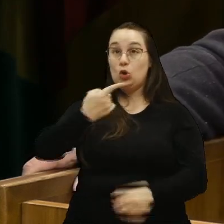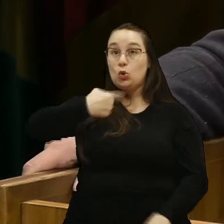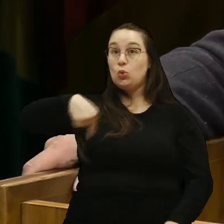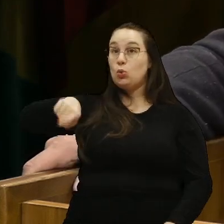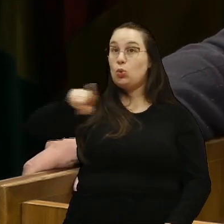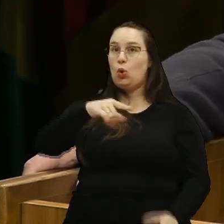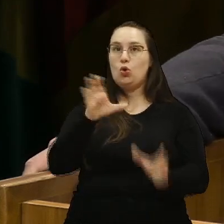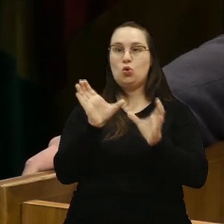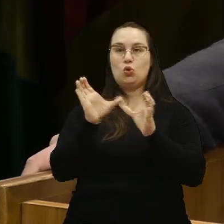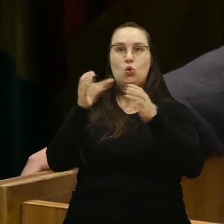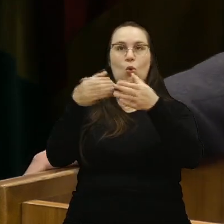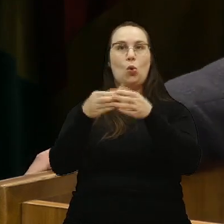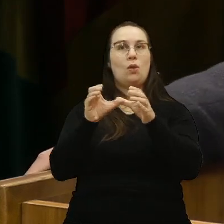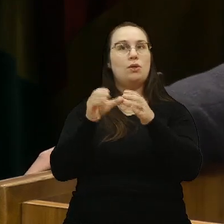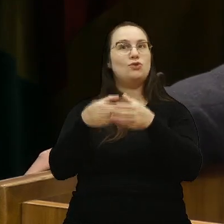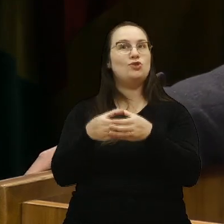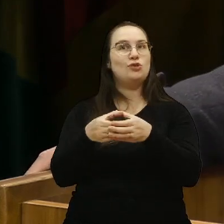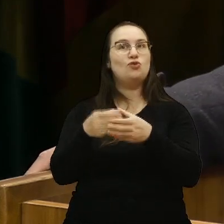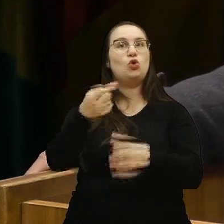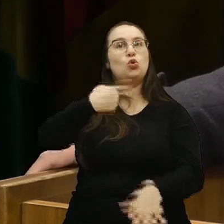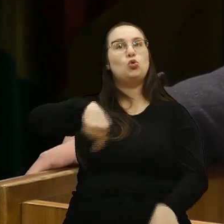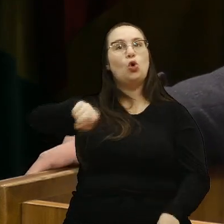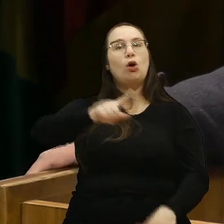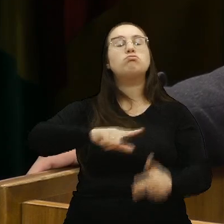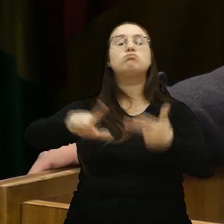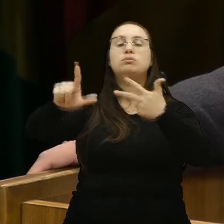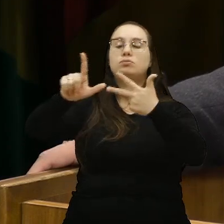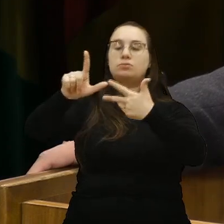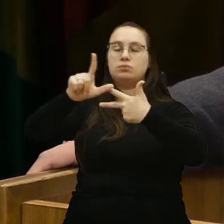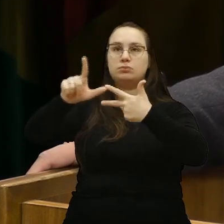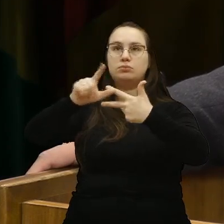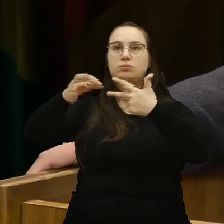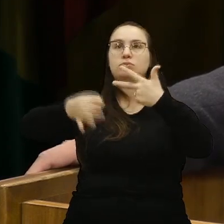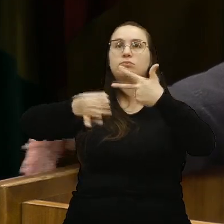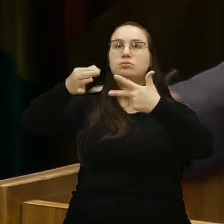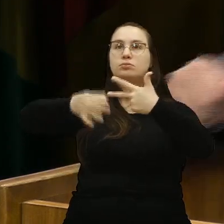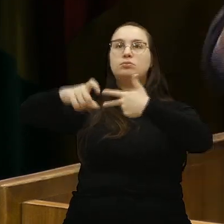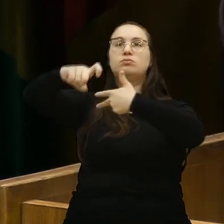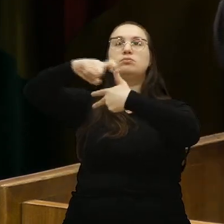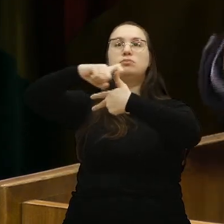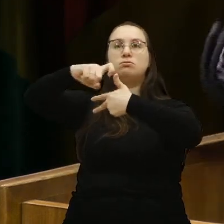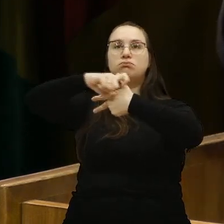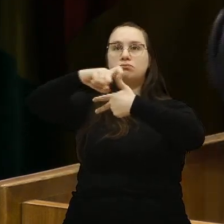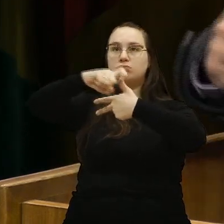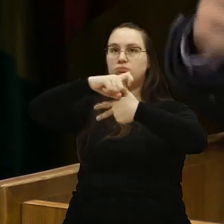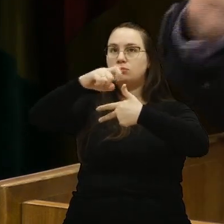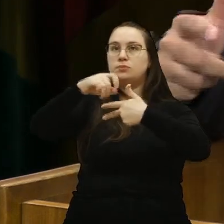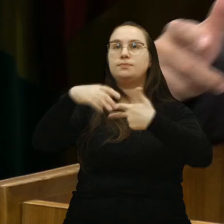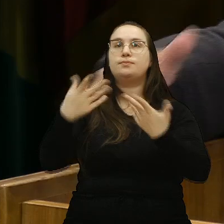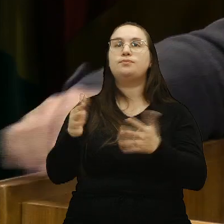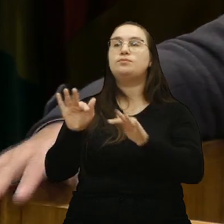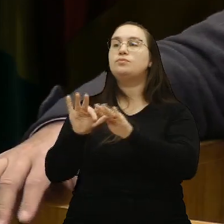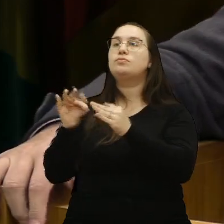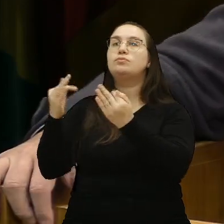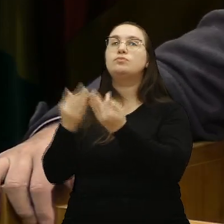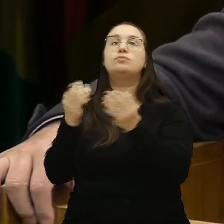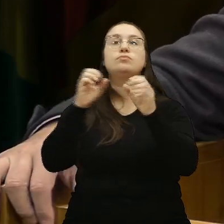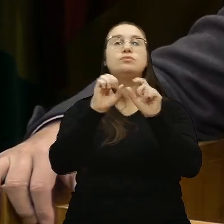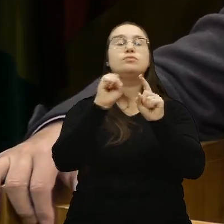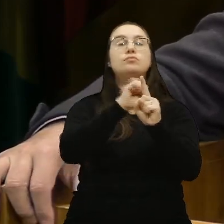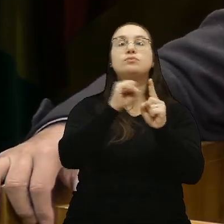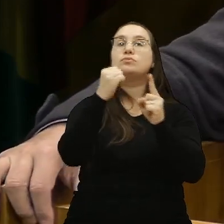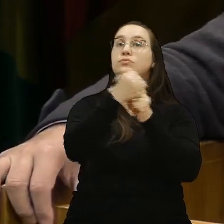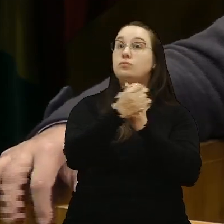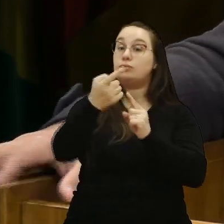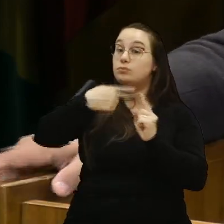no coletivo, nós do Legislativo, Judiciário, Poder Executivo, as famílias, a sociedade, será que nós,